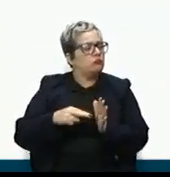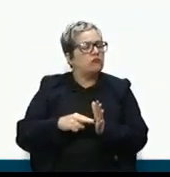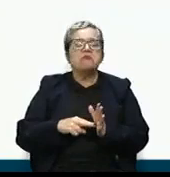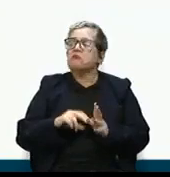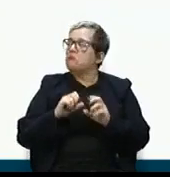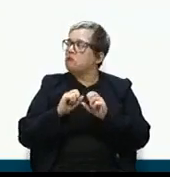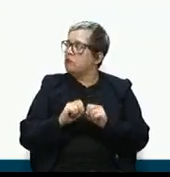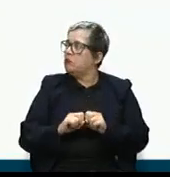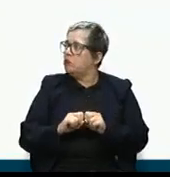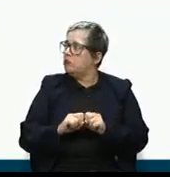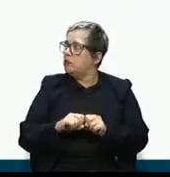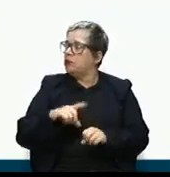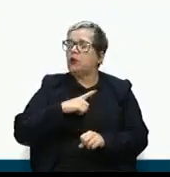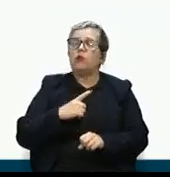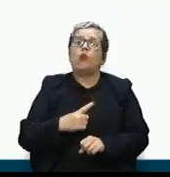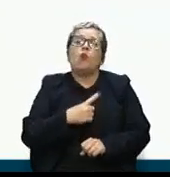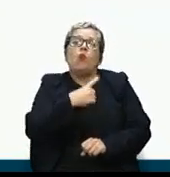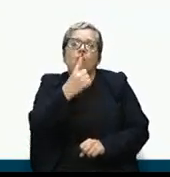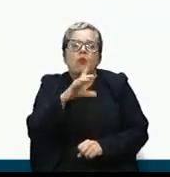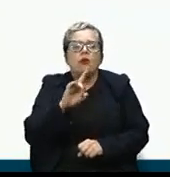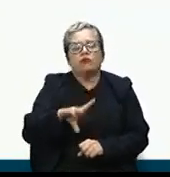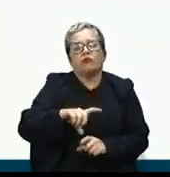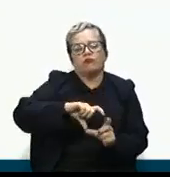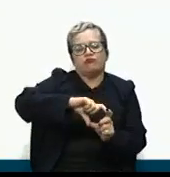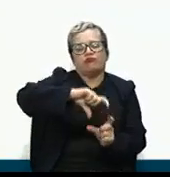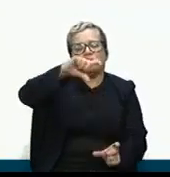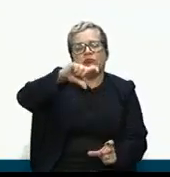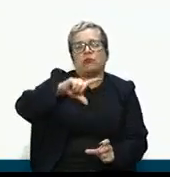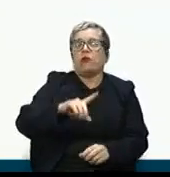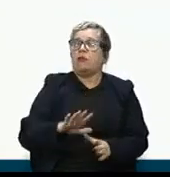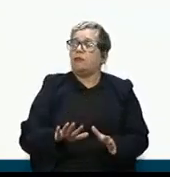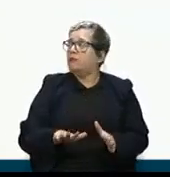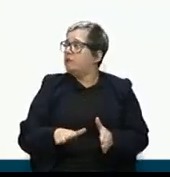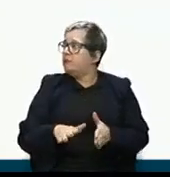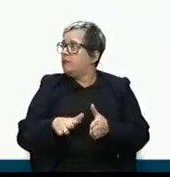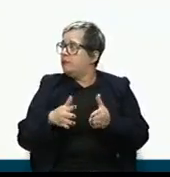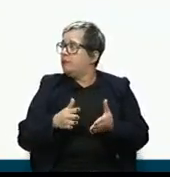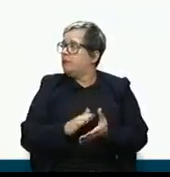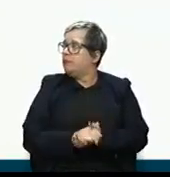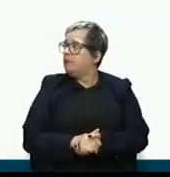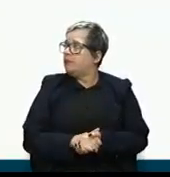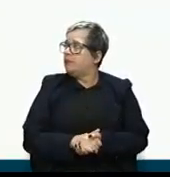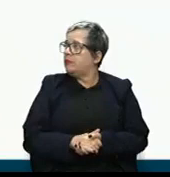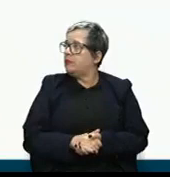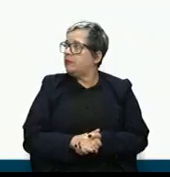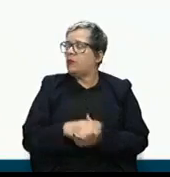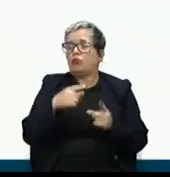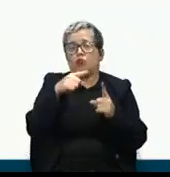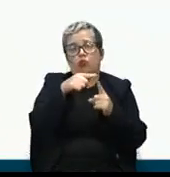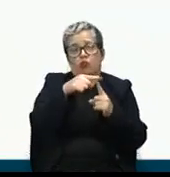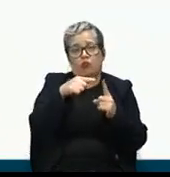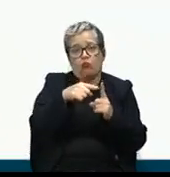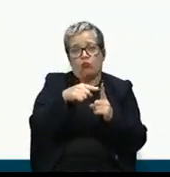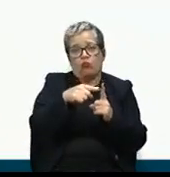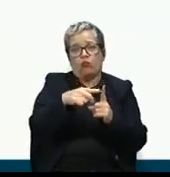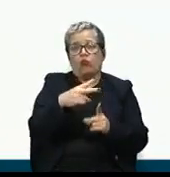ela vai possuir apenas uma coluna. Então, neste caso, ó, ela é do tipo